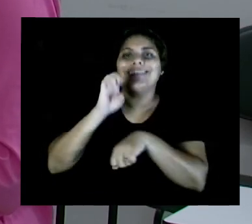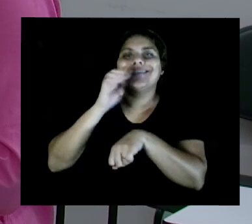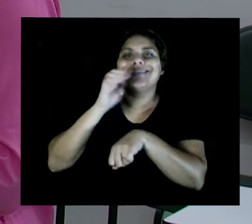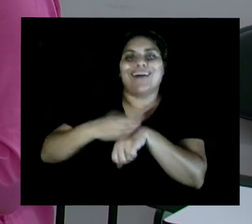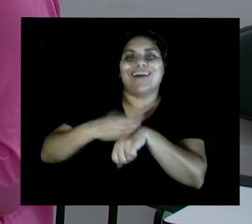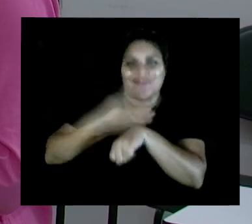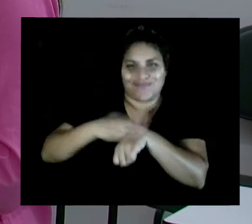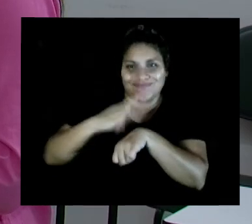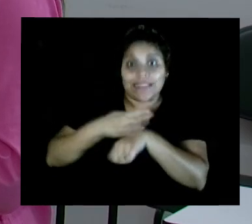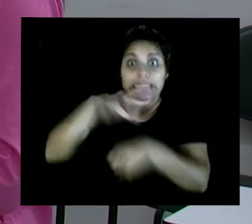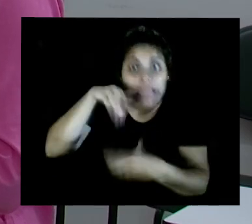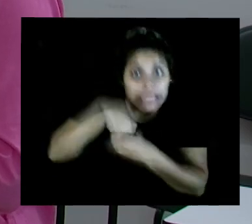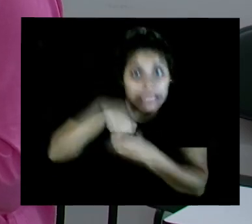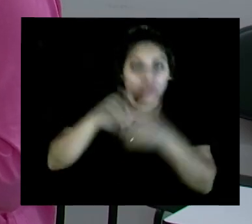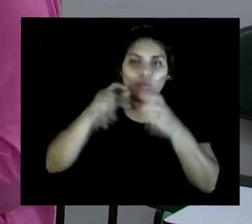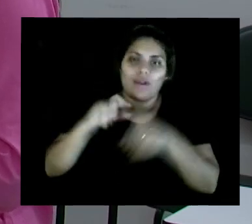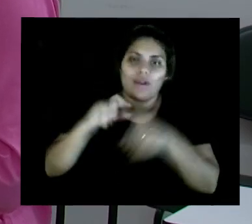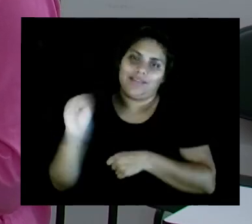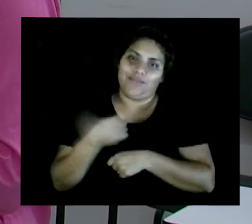dentro de uma cervejaria.